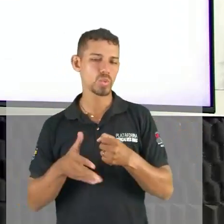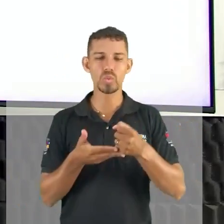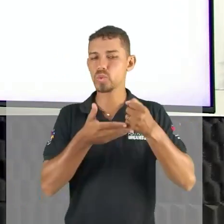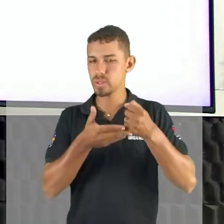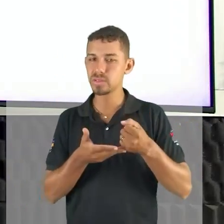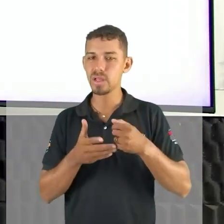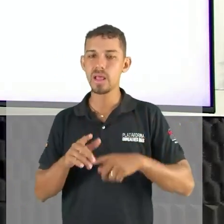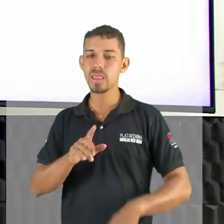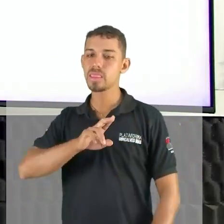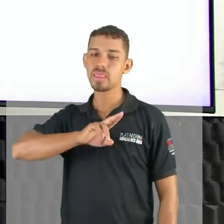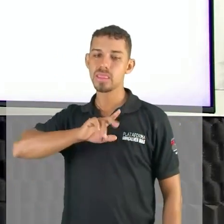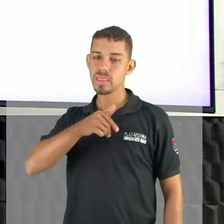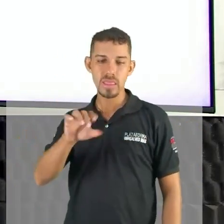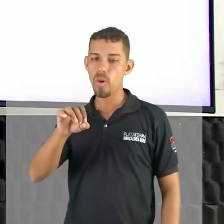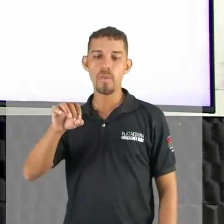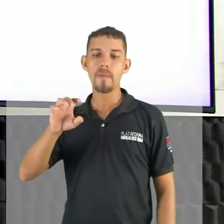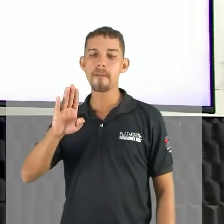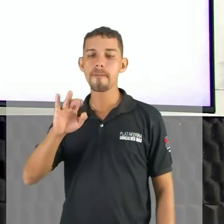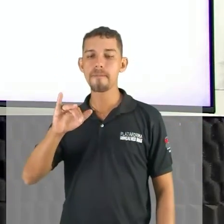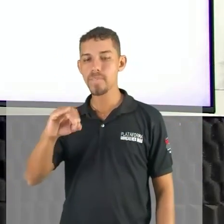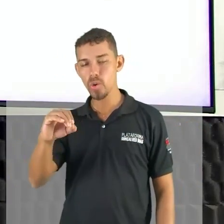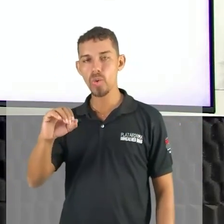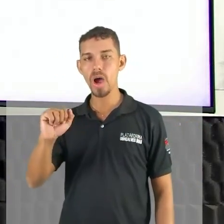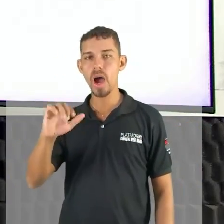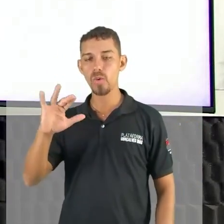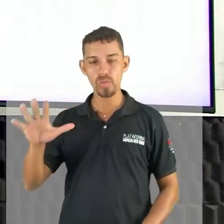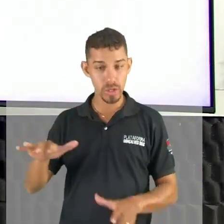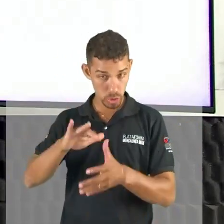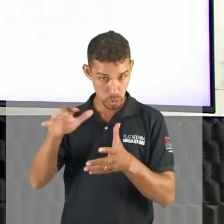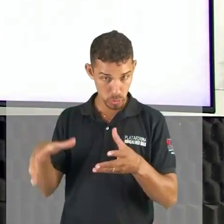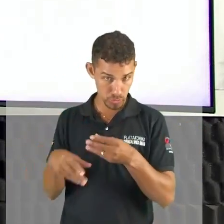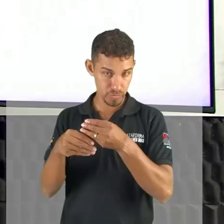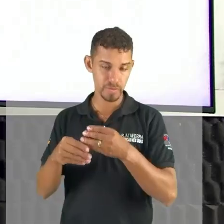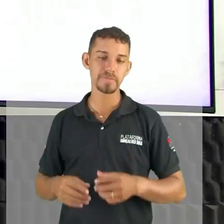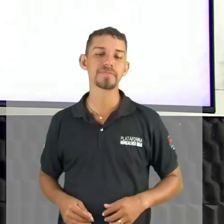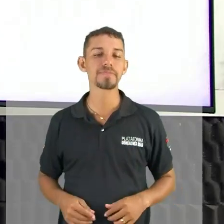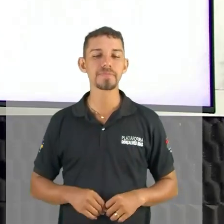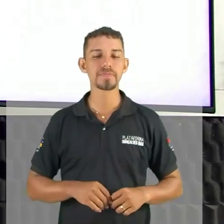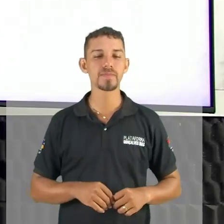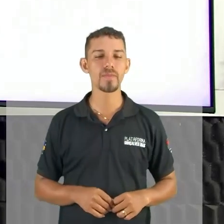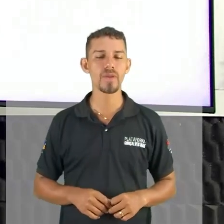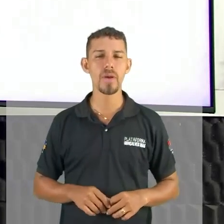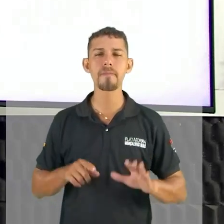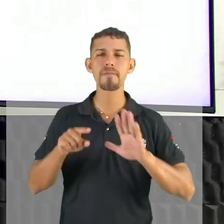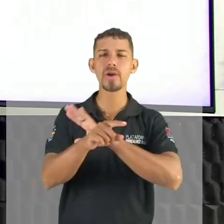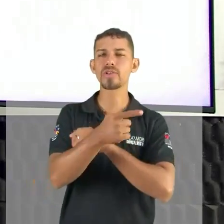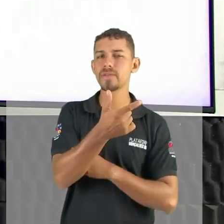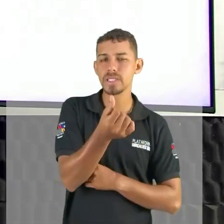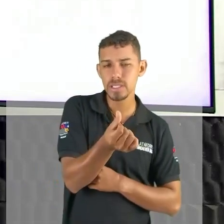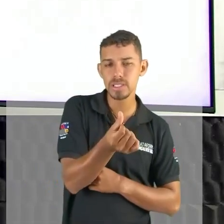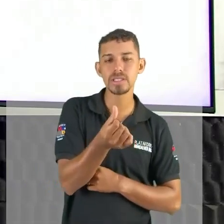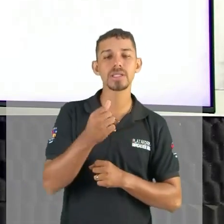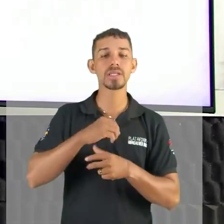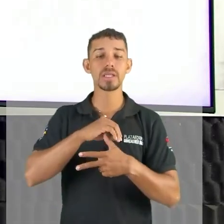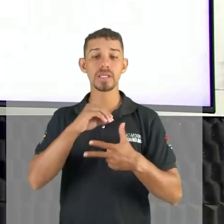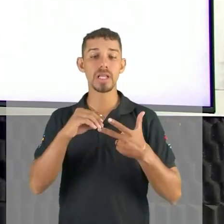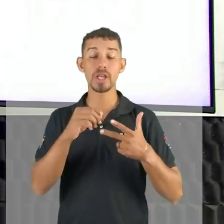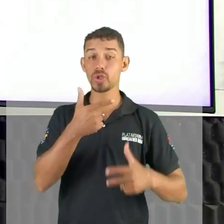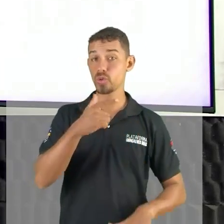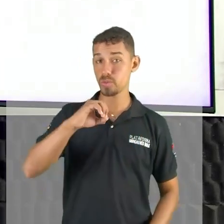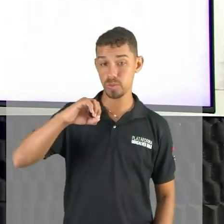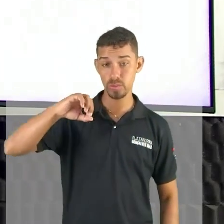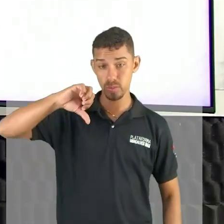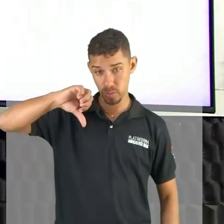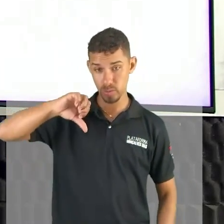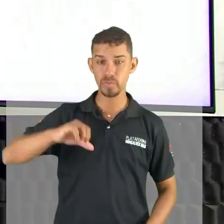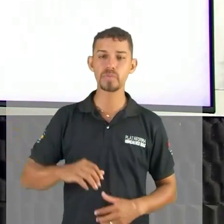não bioacumulativas. Perfeito? Vamos para a próxima? Questão 26, Enem 2009. Com a perspectiva